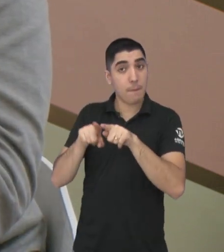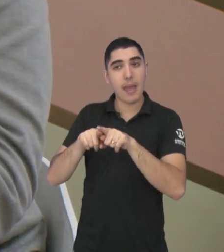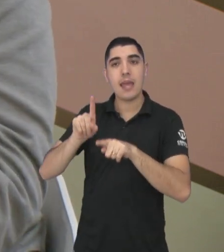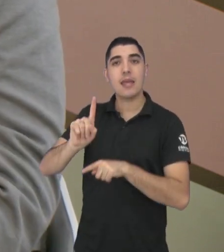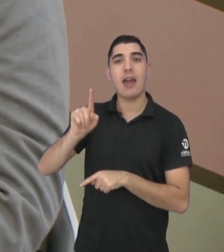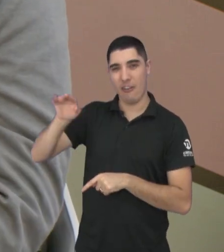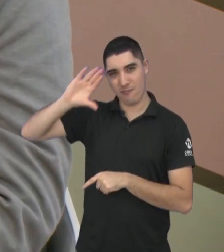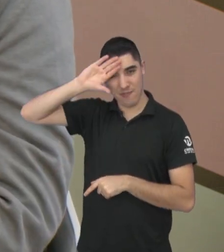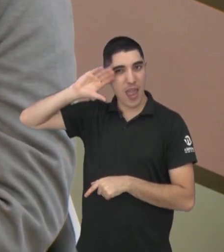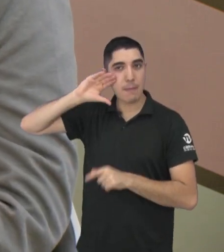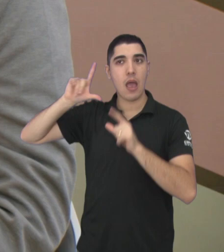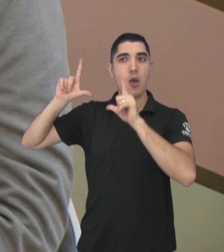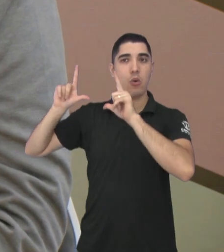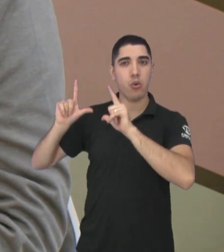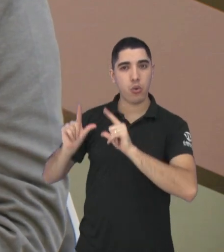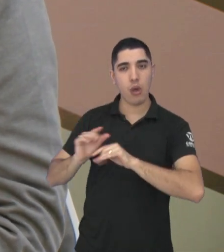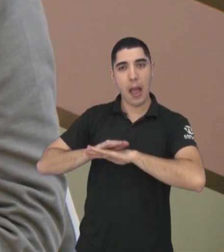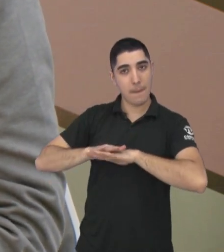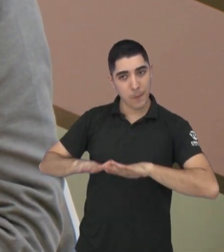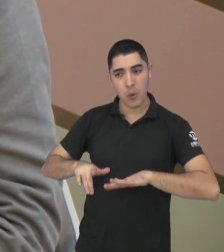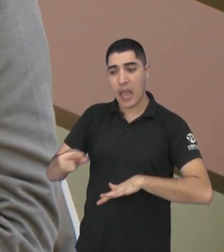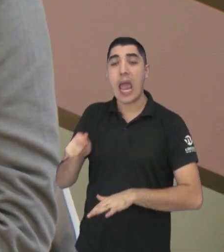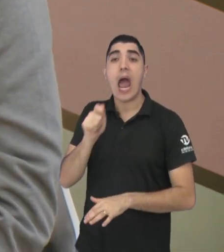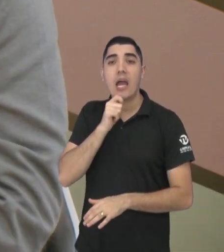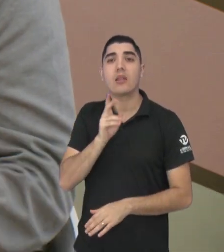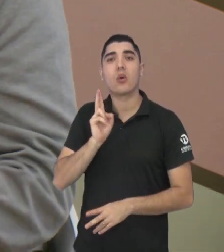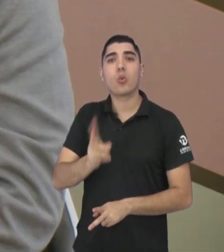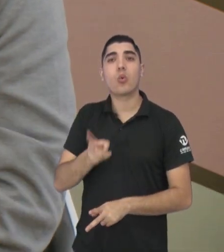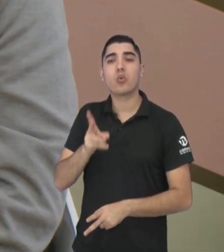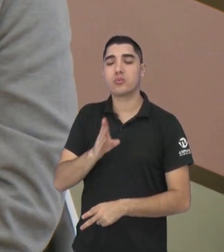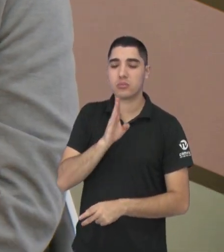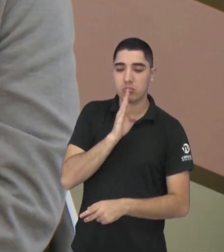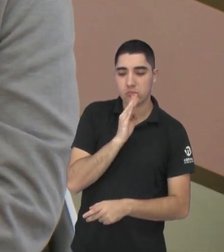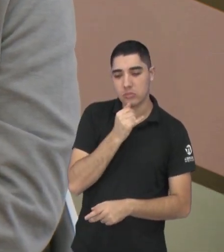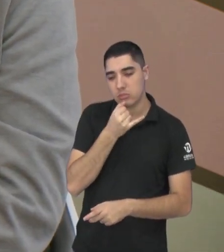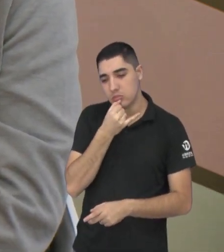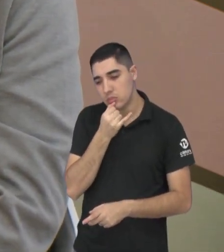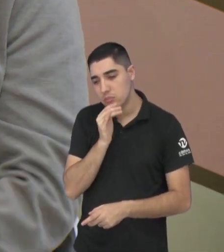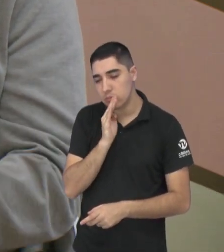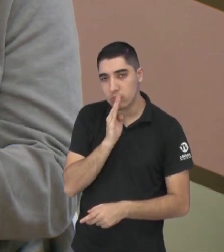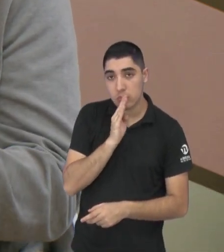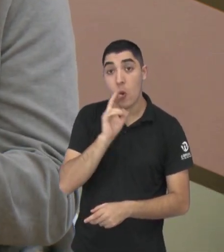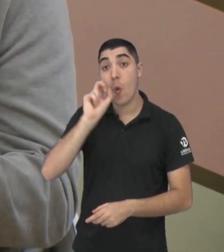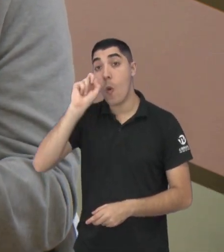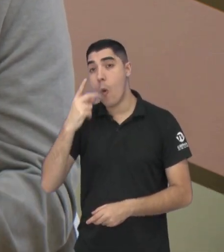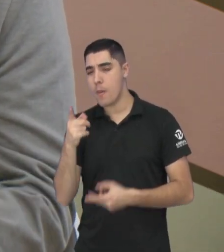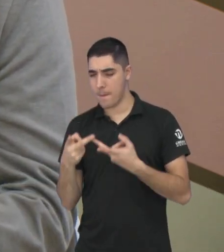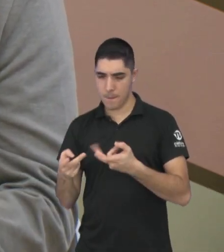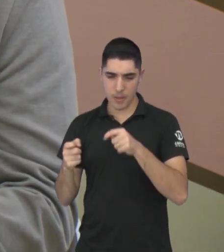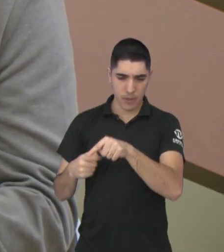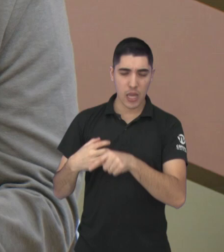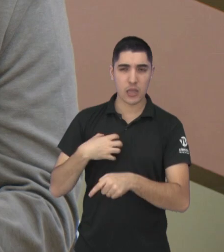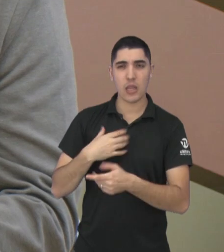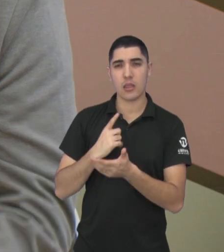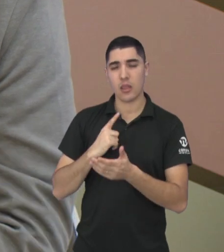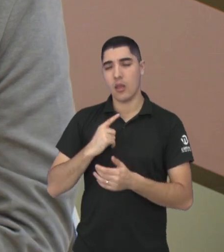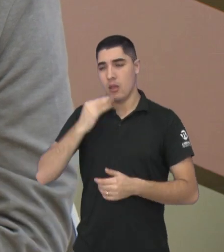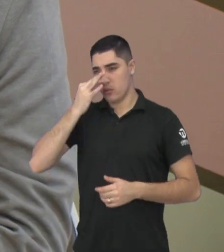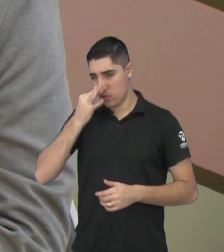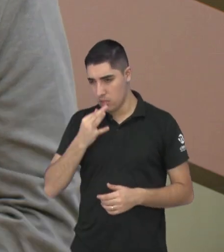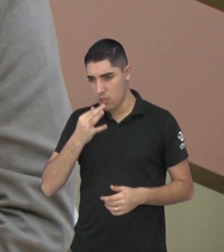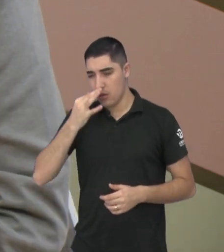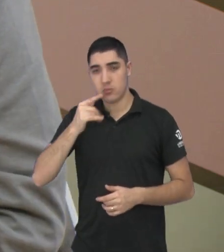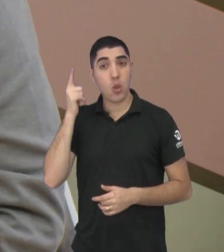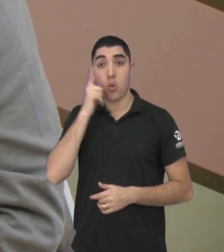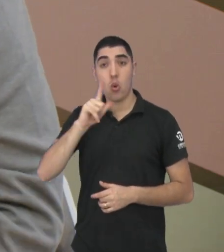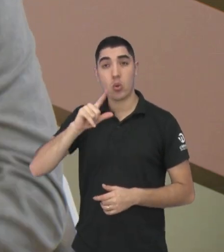a febre, a criança continua prostrada. E principalmente sinais de desconforto respiratório.